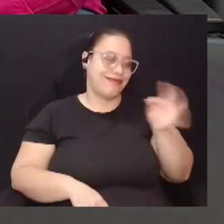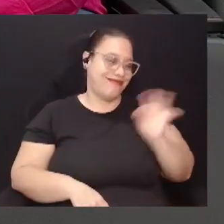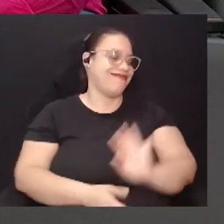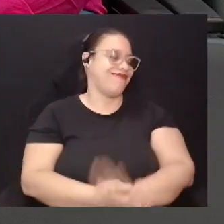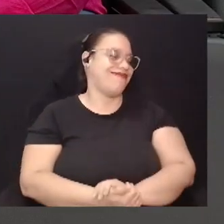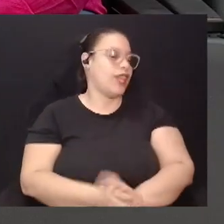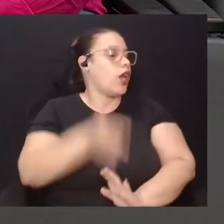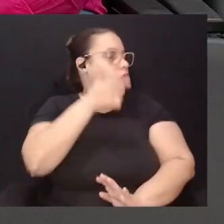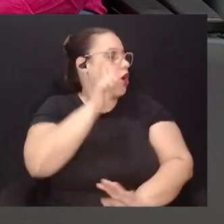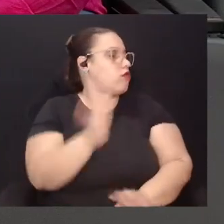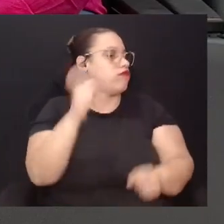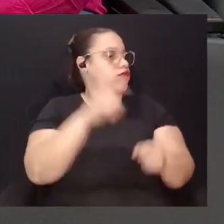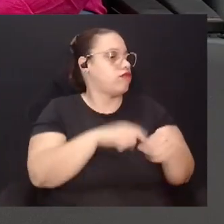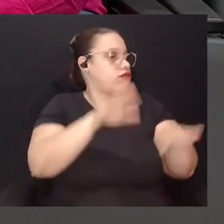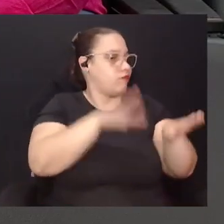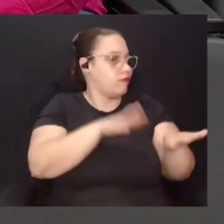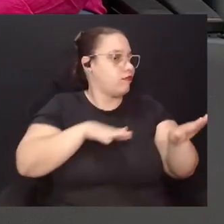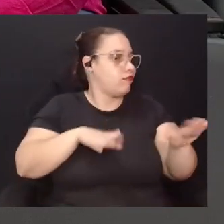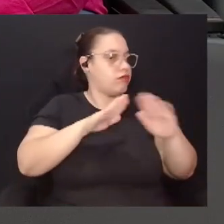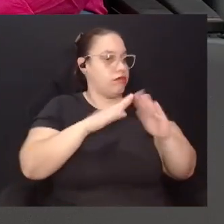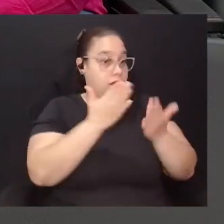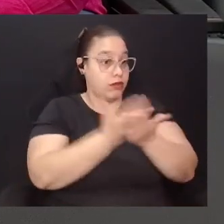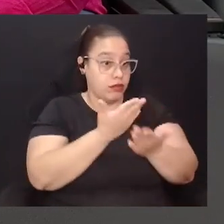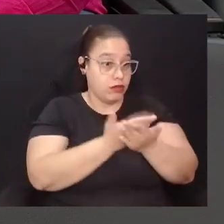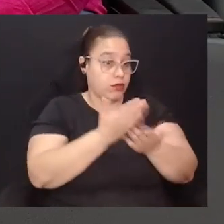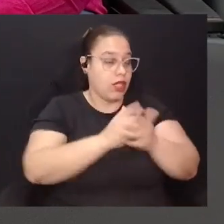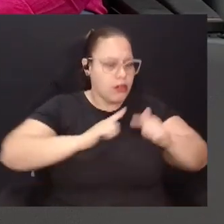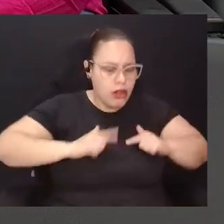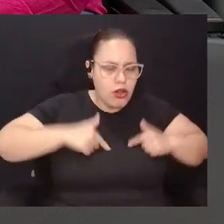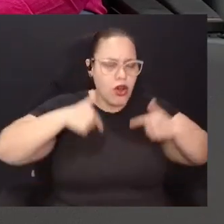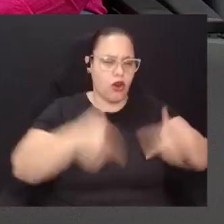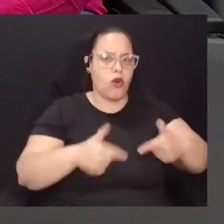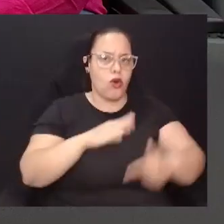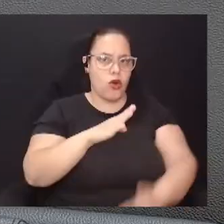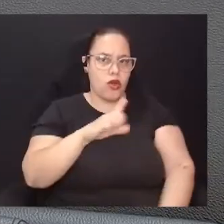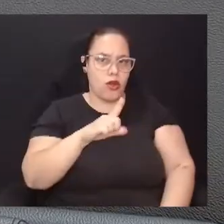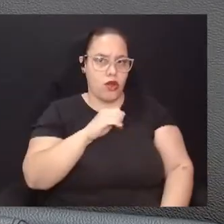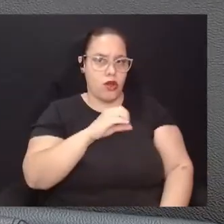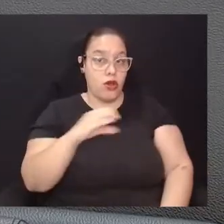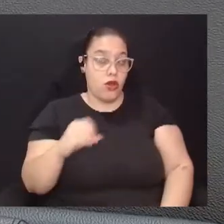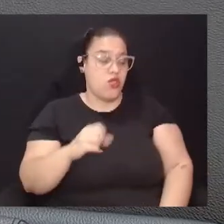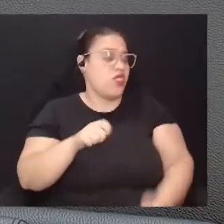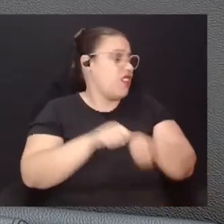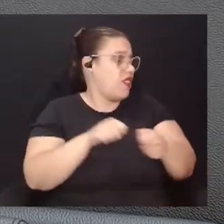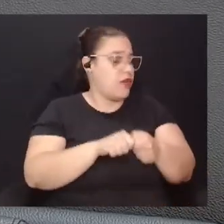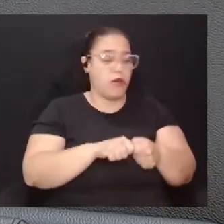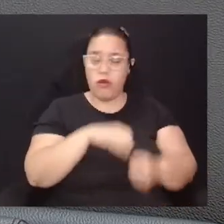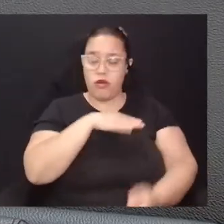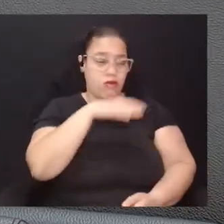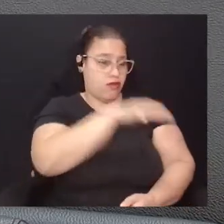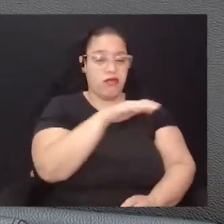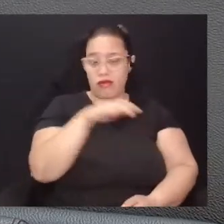isso mesmo, e que a gente consiga retomar o desfile das escolas de samba, que é a nossa grande luta. Os blocos têm feito muito